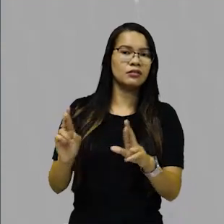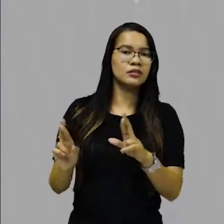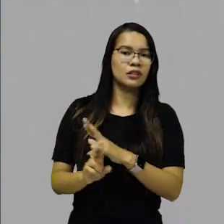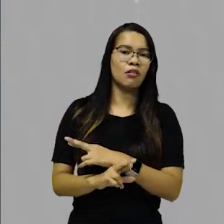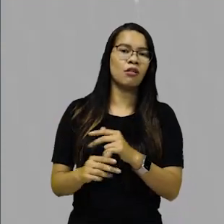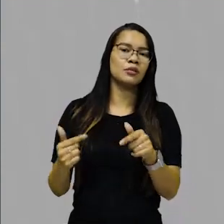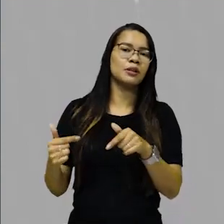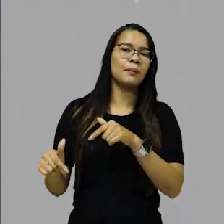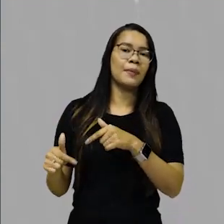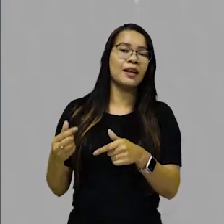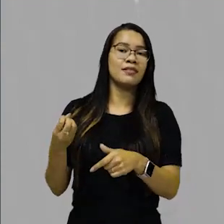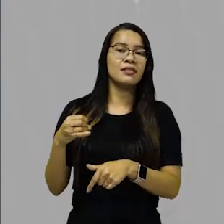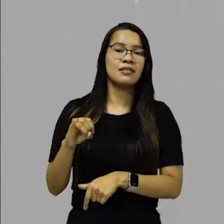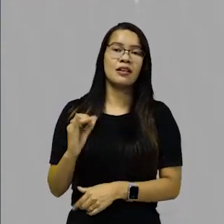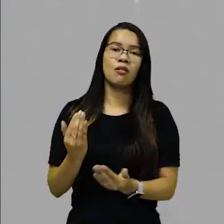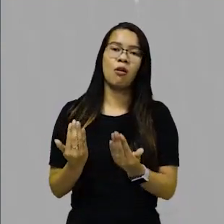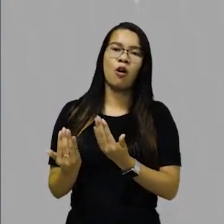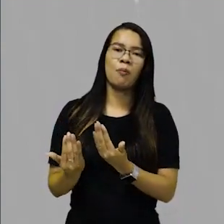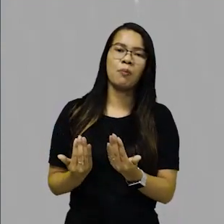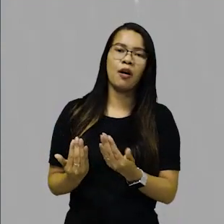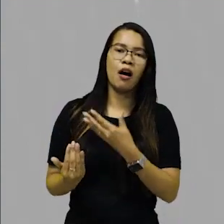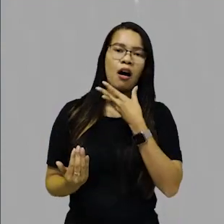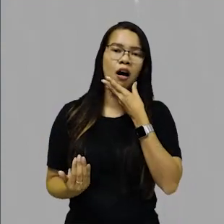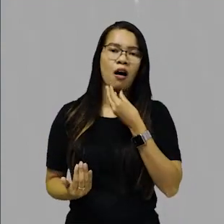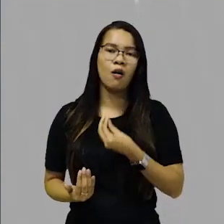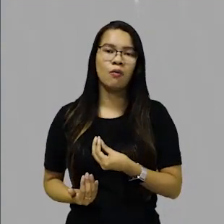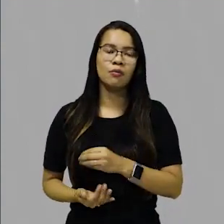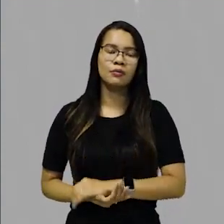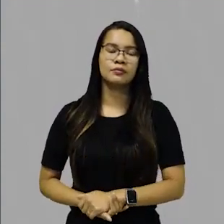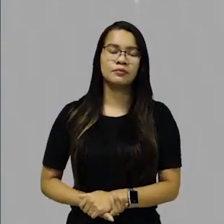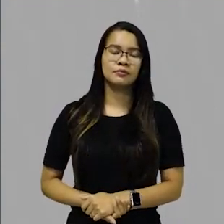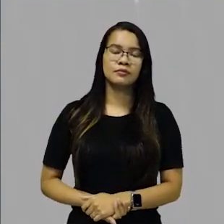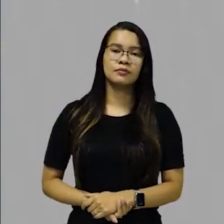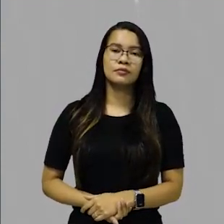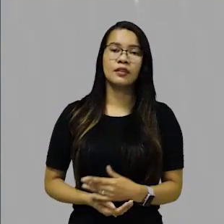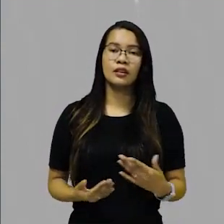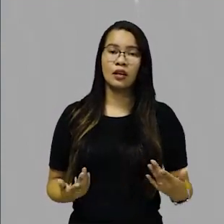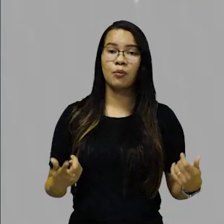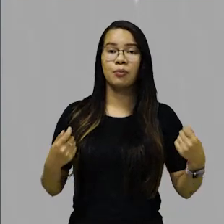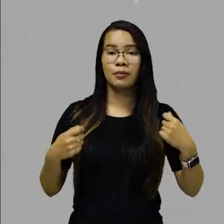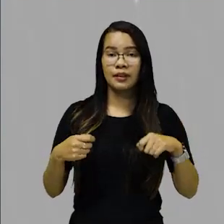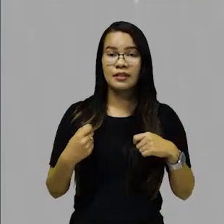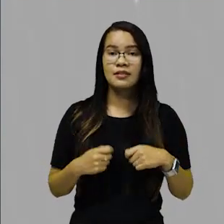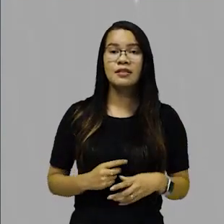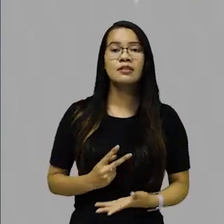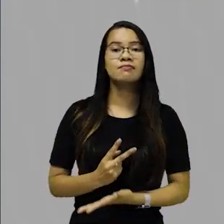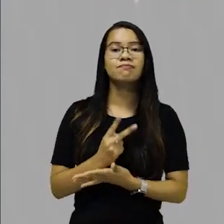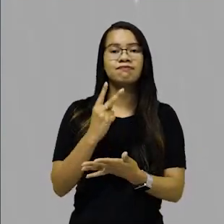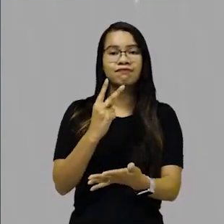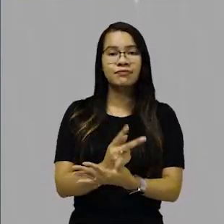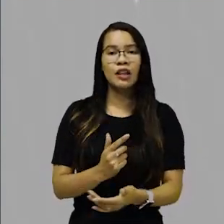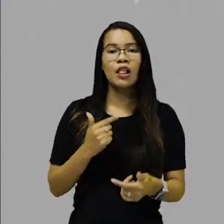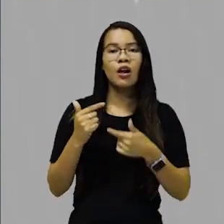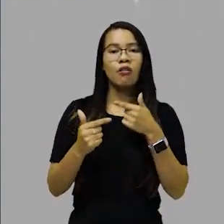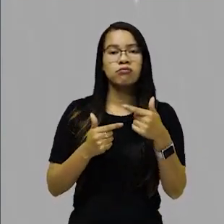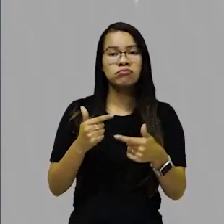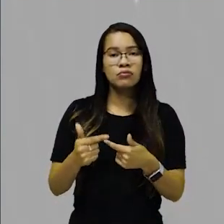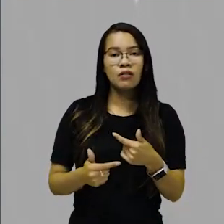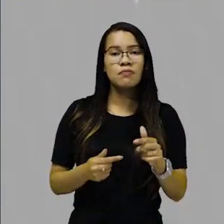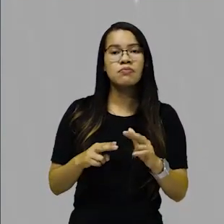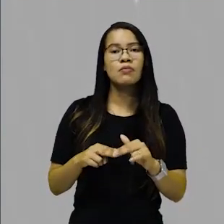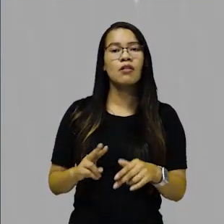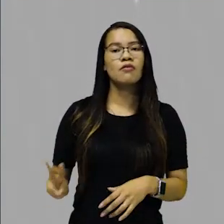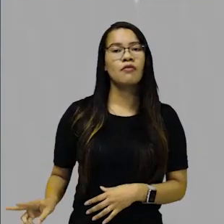comparado aos homens. Milhares de mulheres. Então precisa se lutar ainda e muito pela valorização do